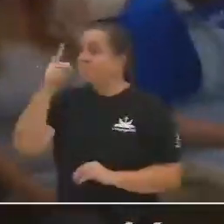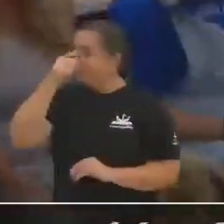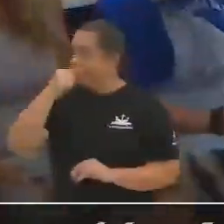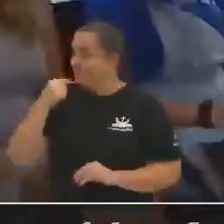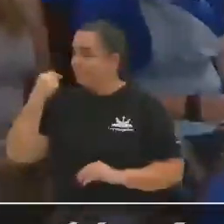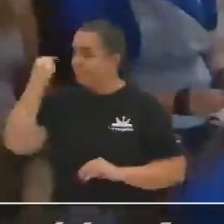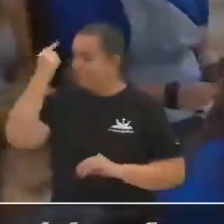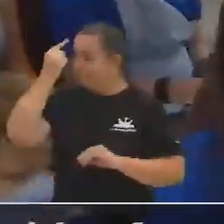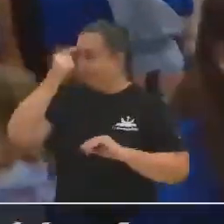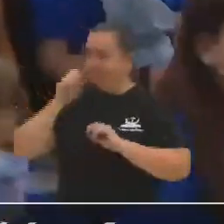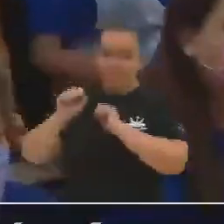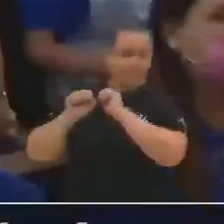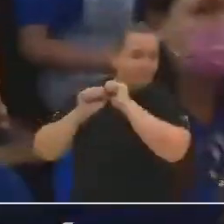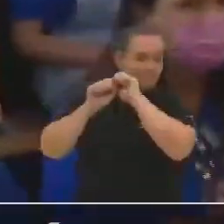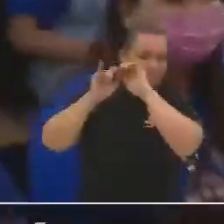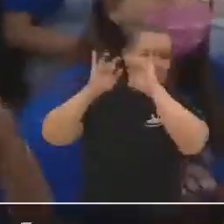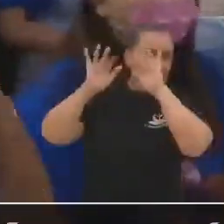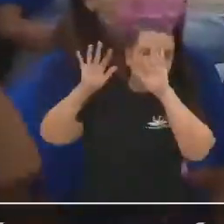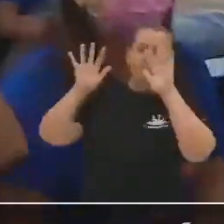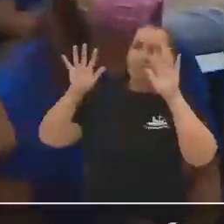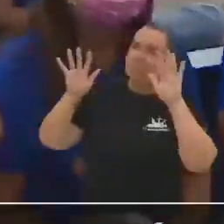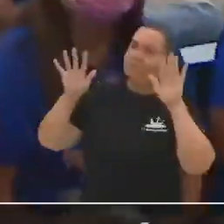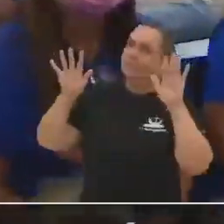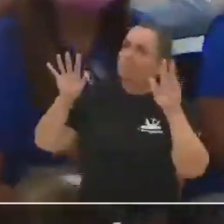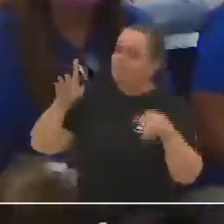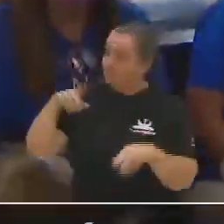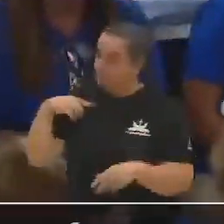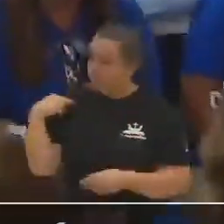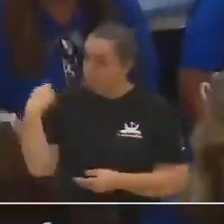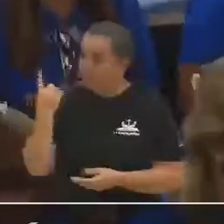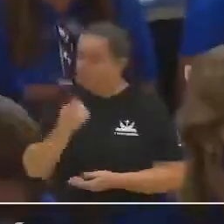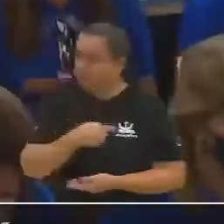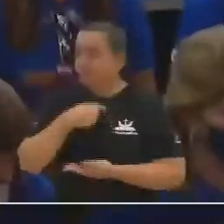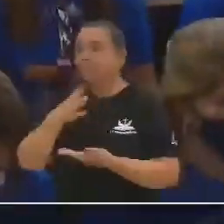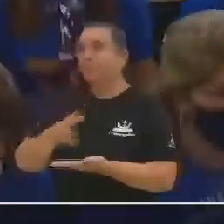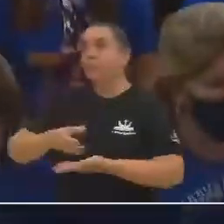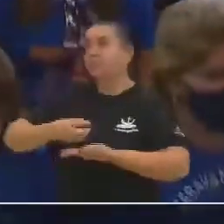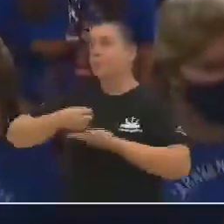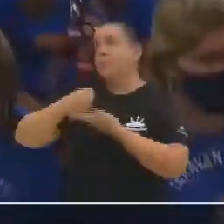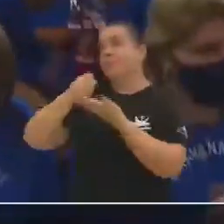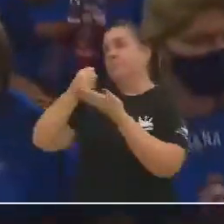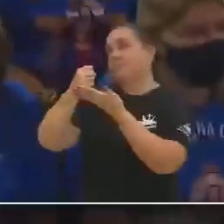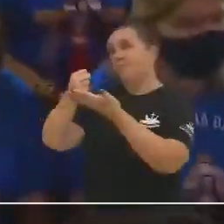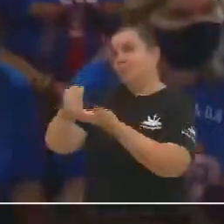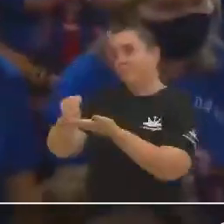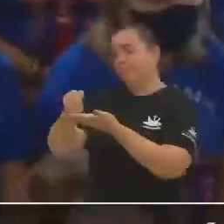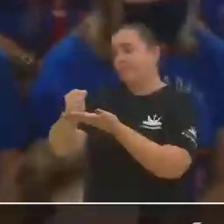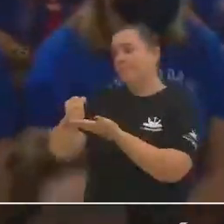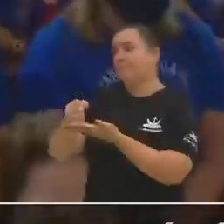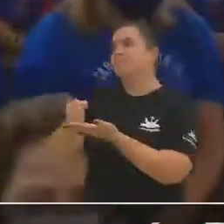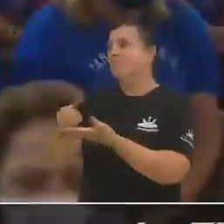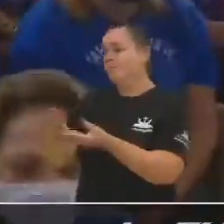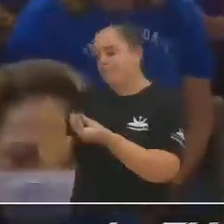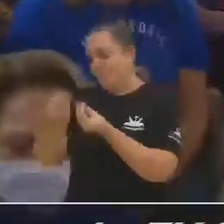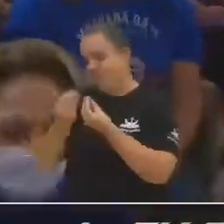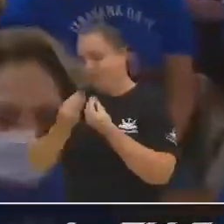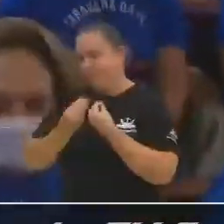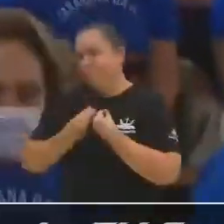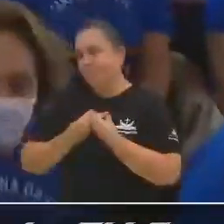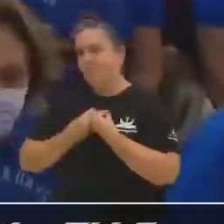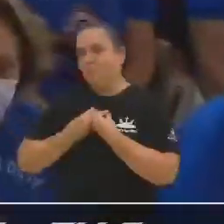Senhor, resplandecei a vossa face e nós seremos